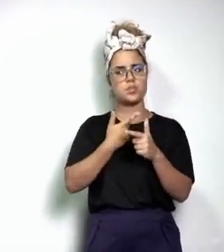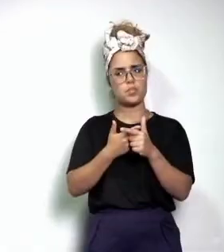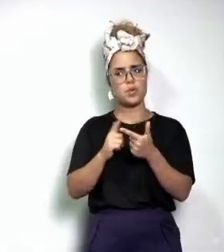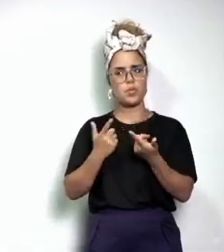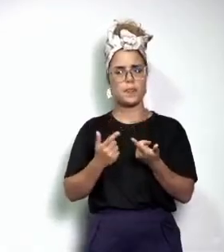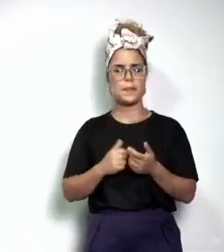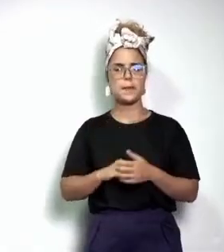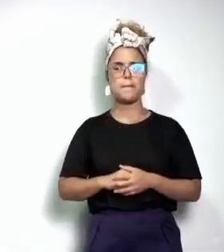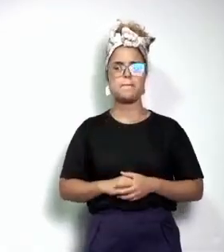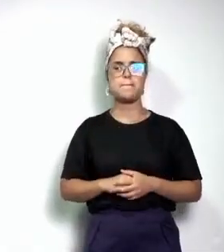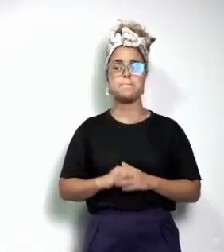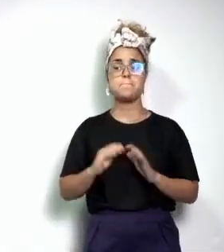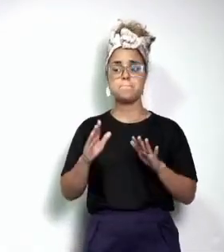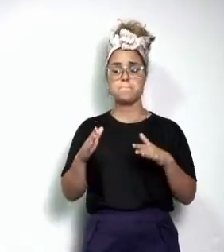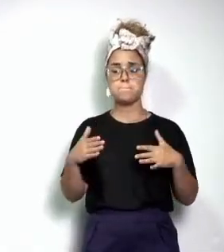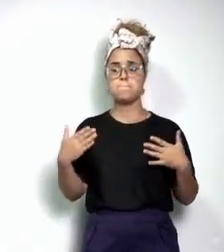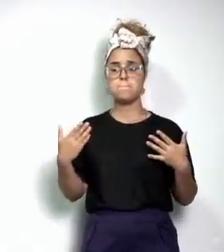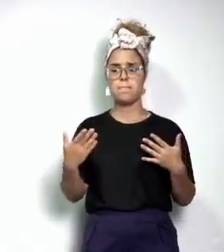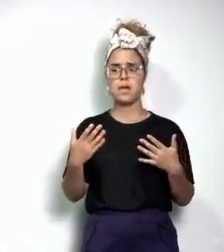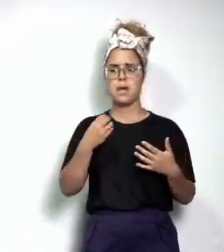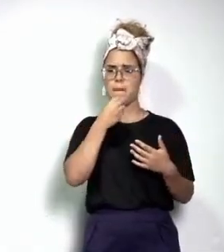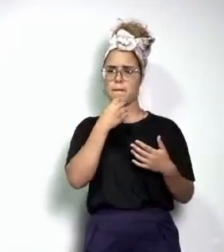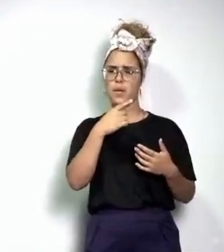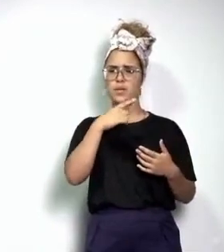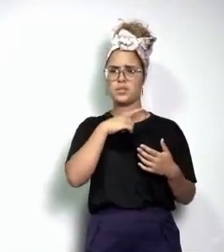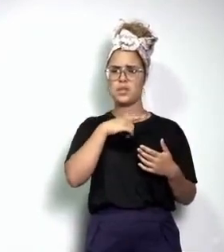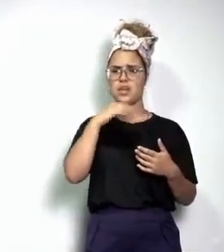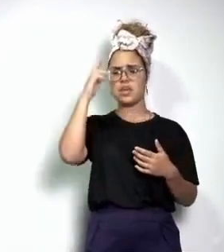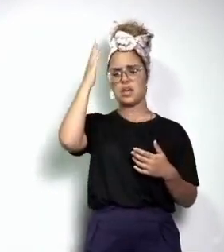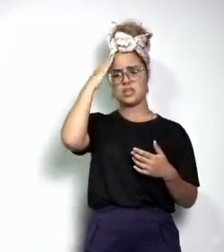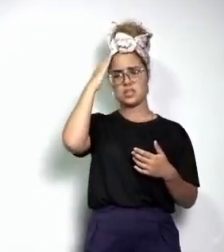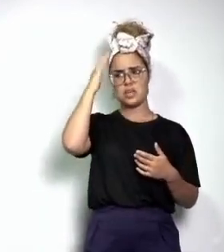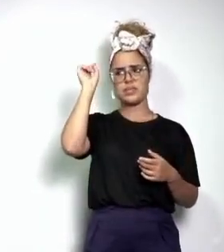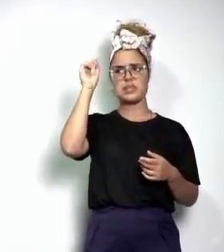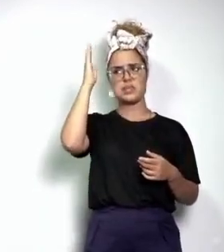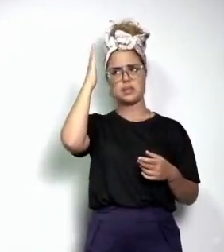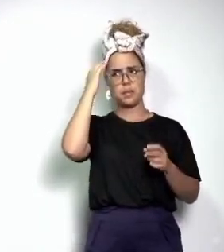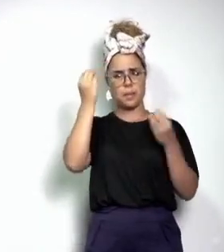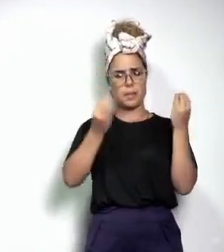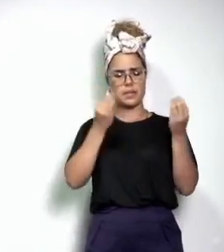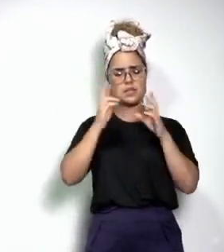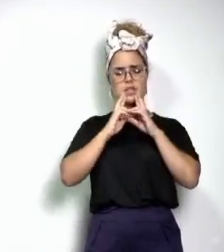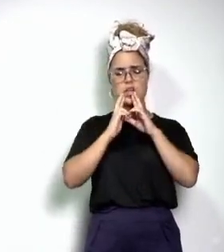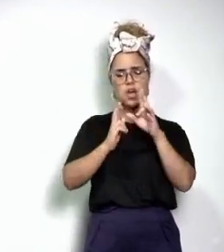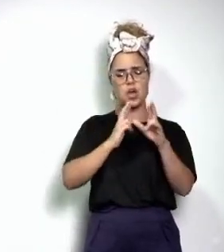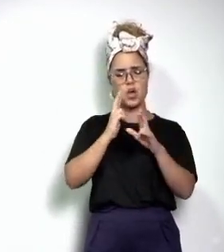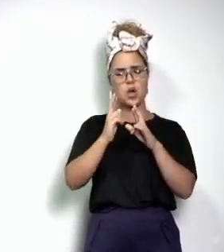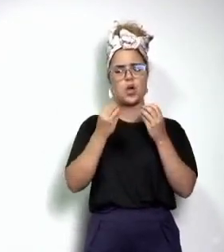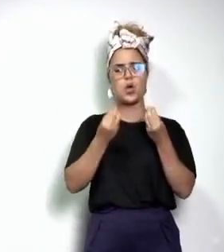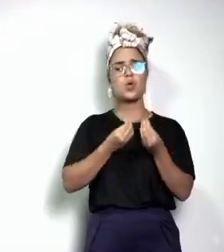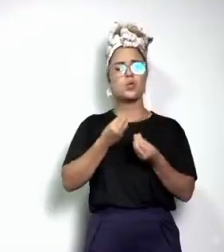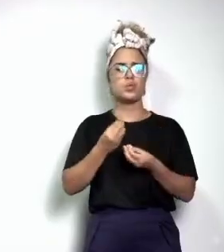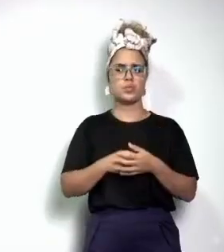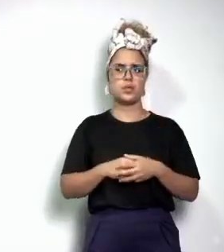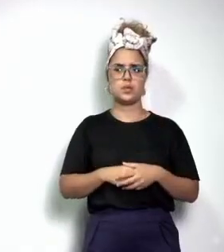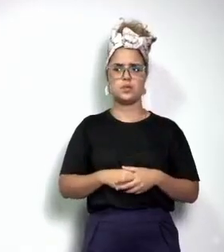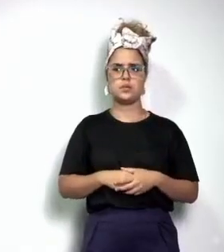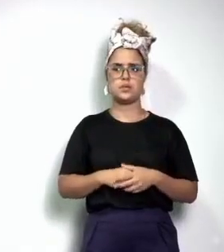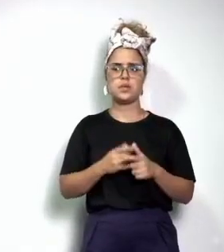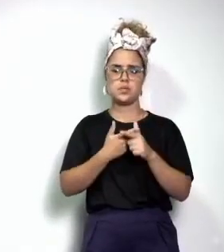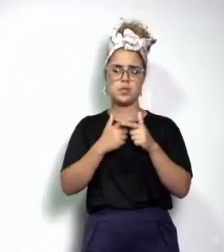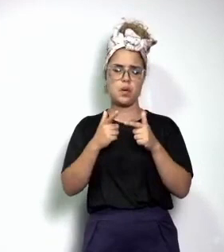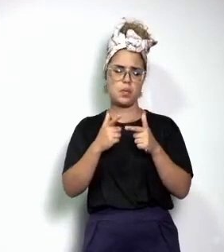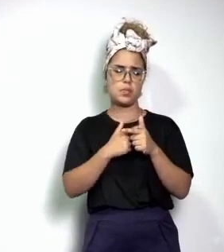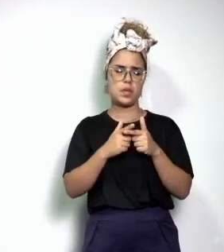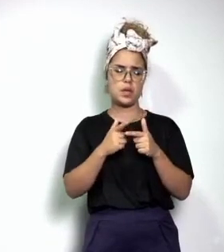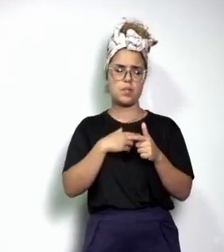Então, é bom que a gente tenha essa cabeça mais voltada para resolver conflitos, problemas. O Mag